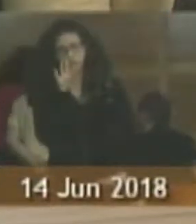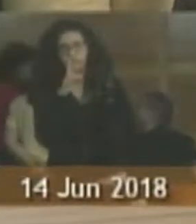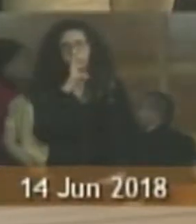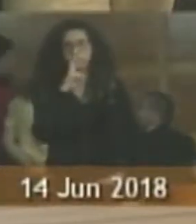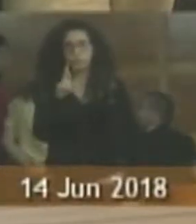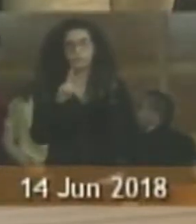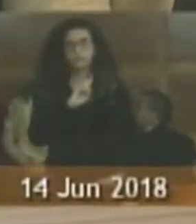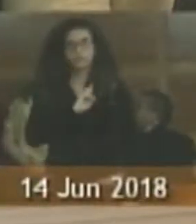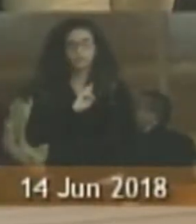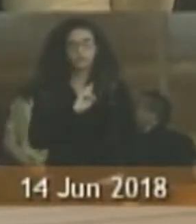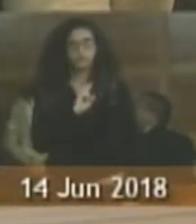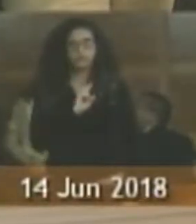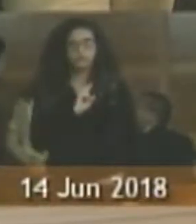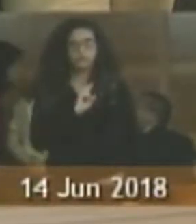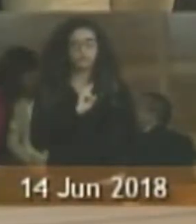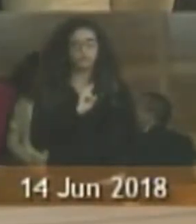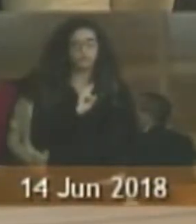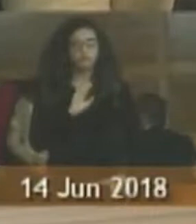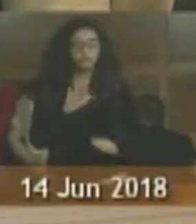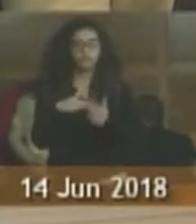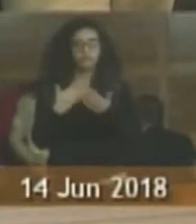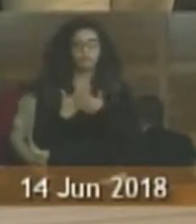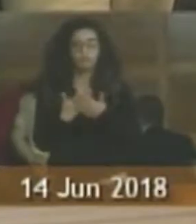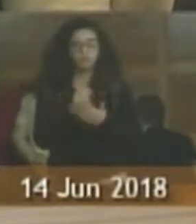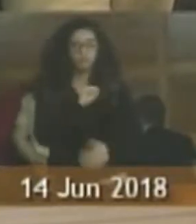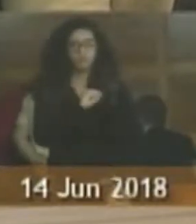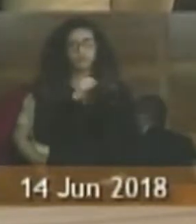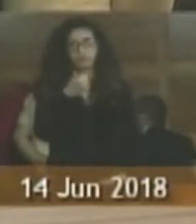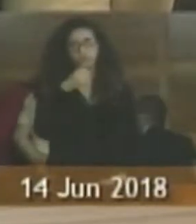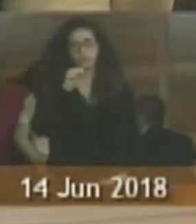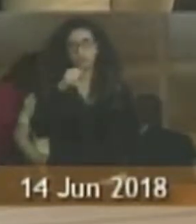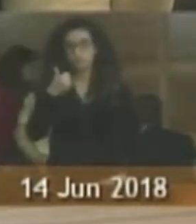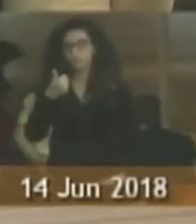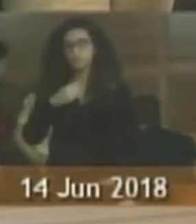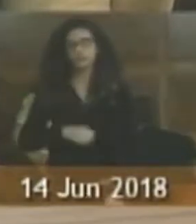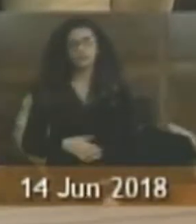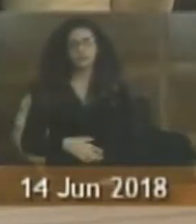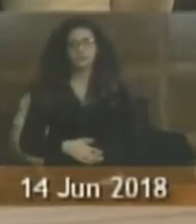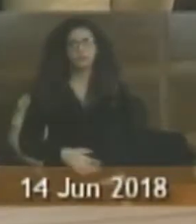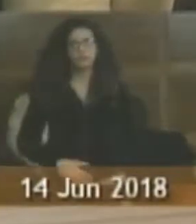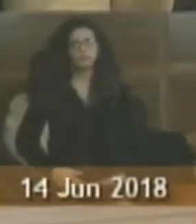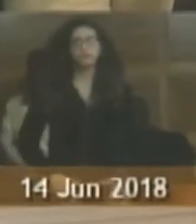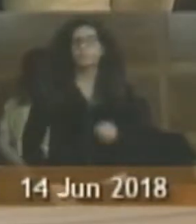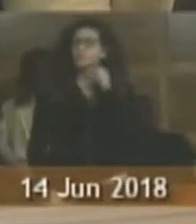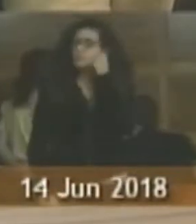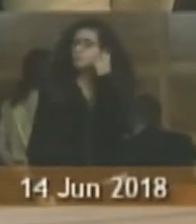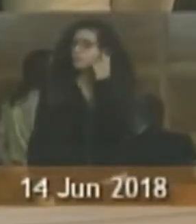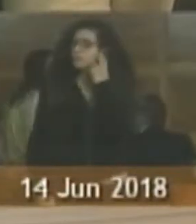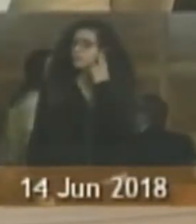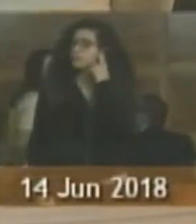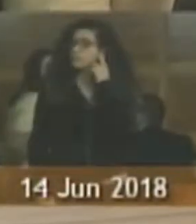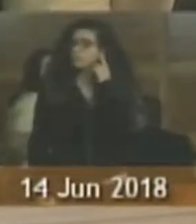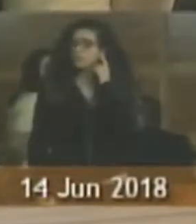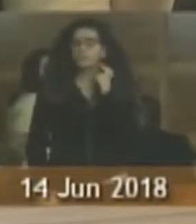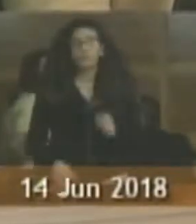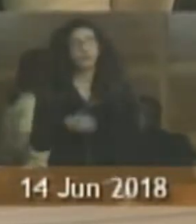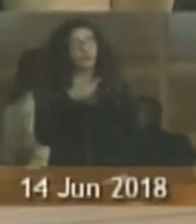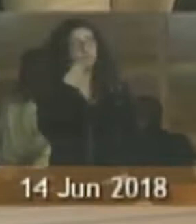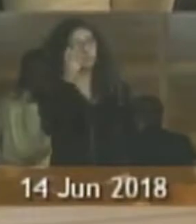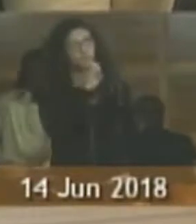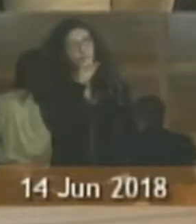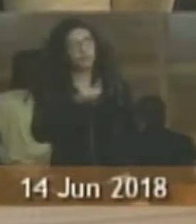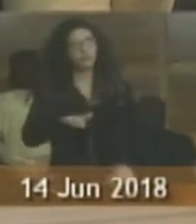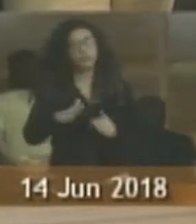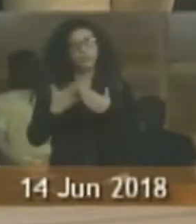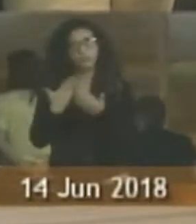Descrição. Em resposta ao requerimento número 181, de autoria da vereadora Tite Brasil. Zé Augusto,